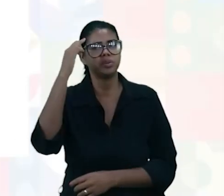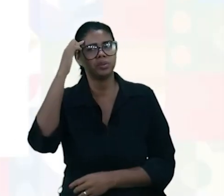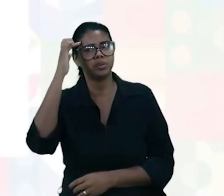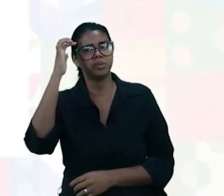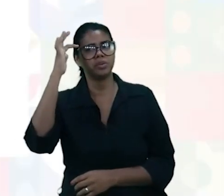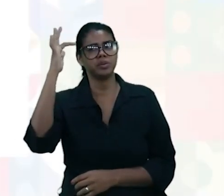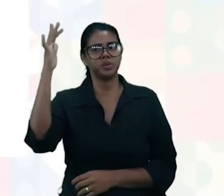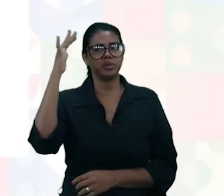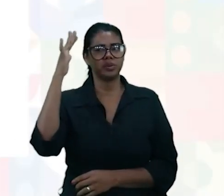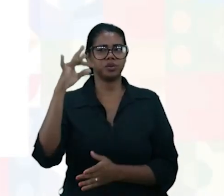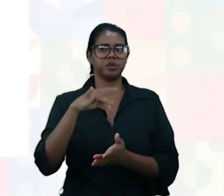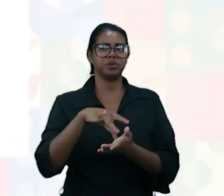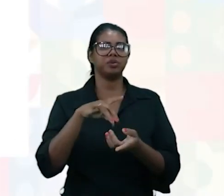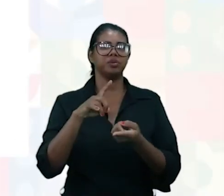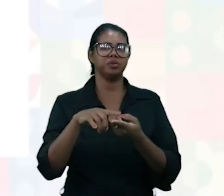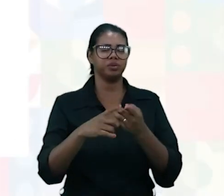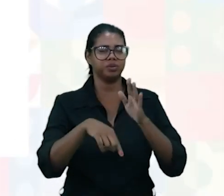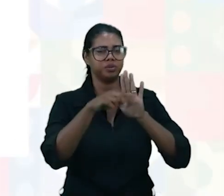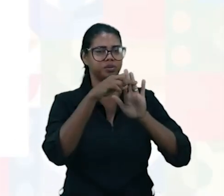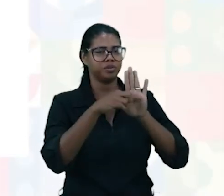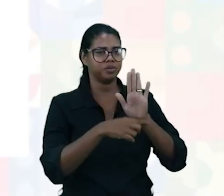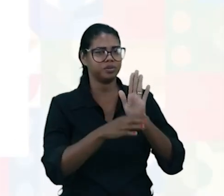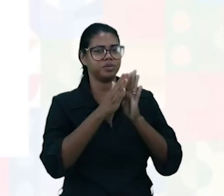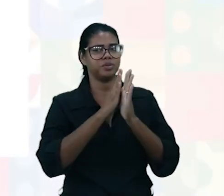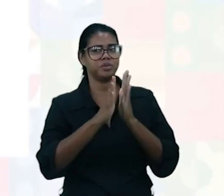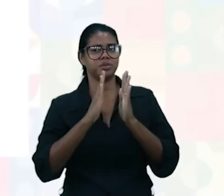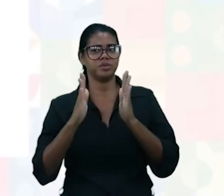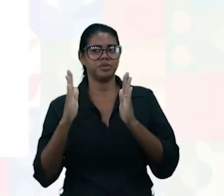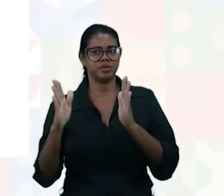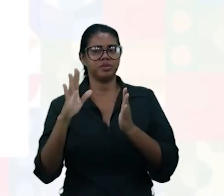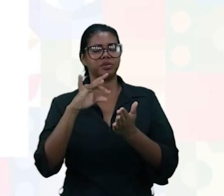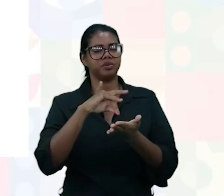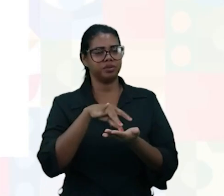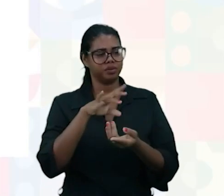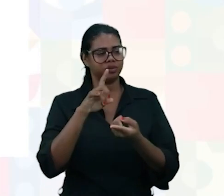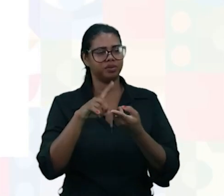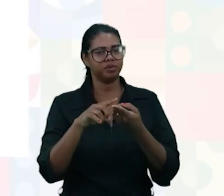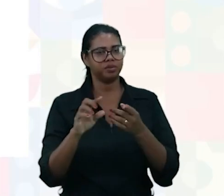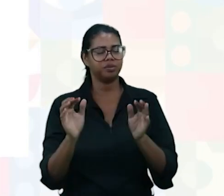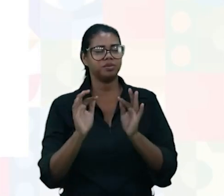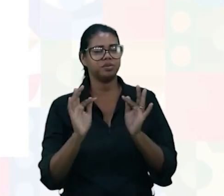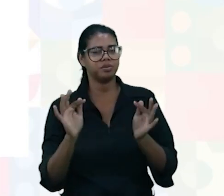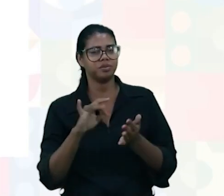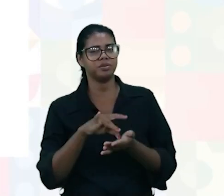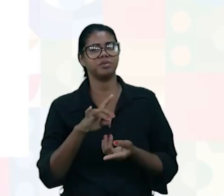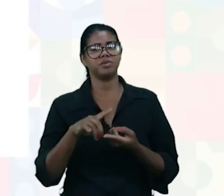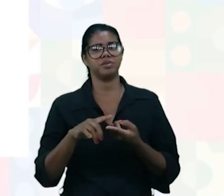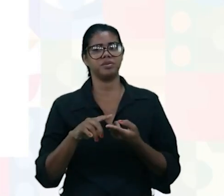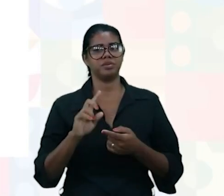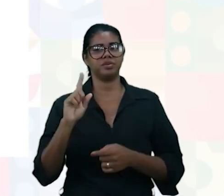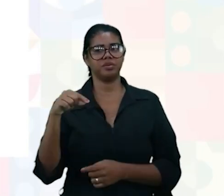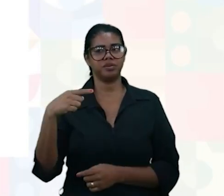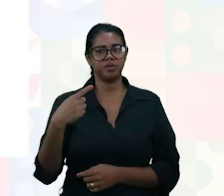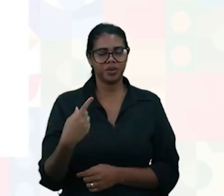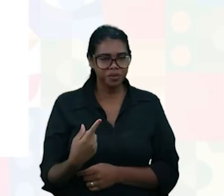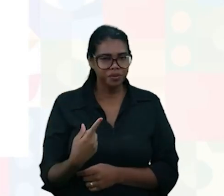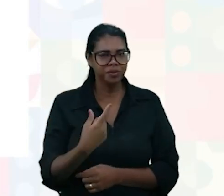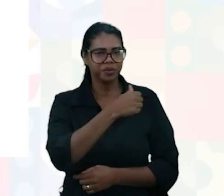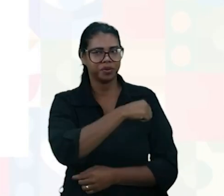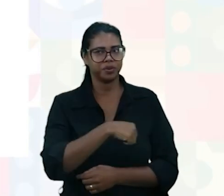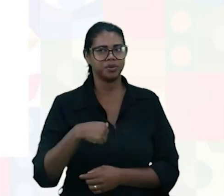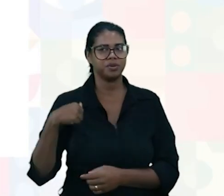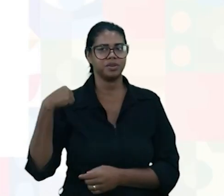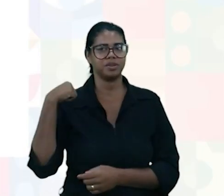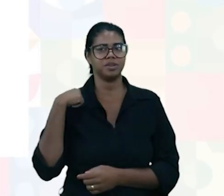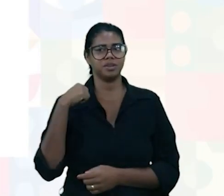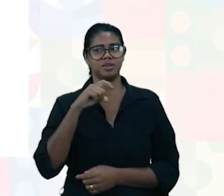inspirando apenas os classificadores bibliográficos, mas os classificadores científicos, tá certo? E depois dele vem o